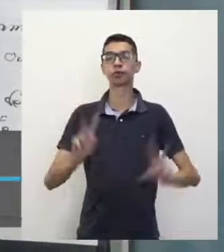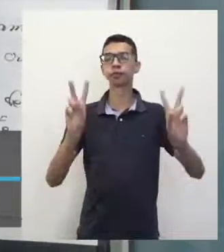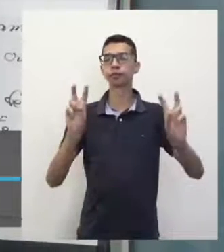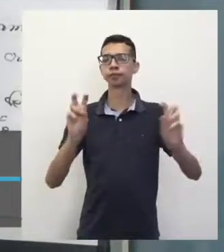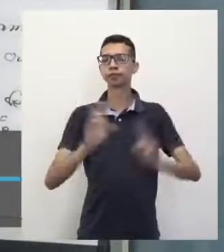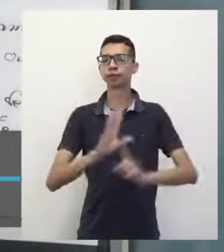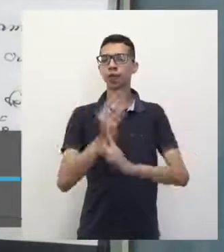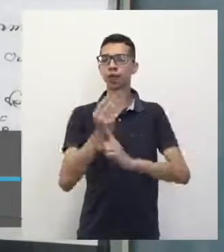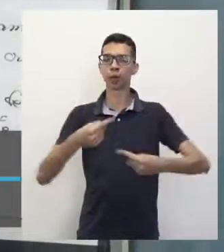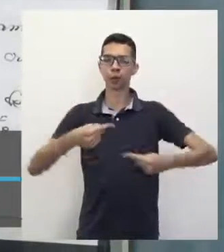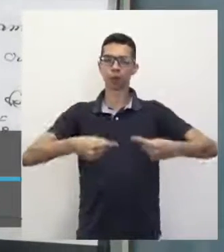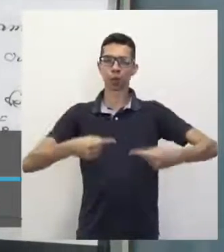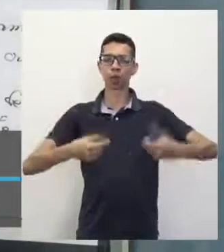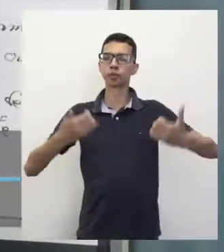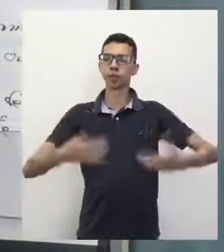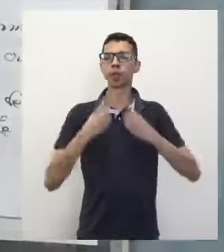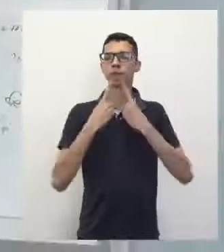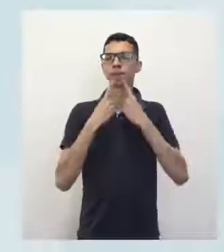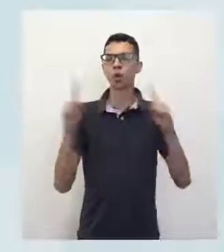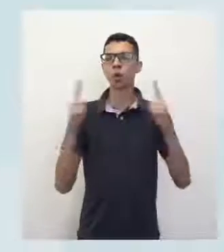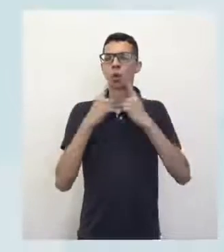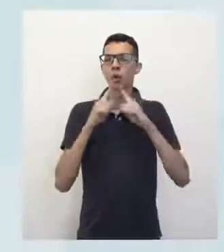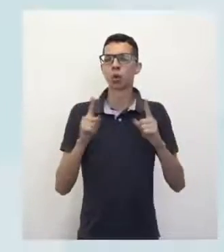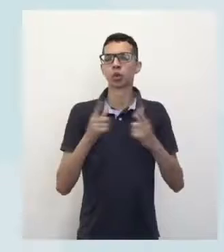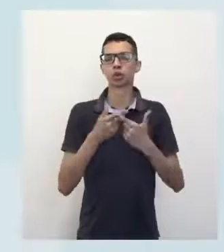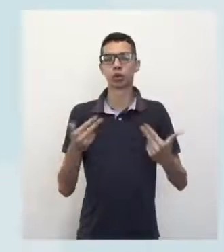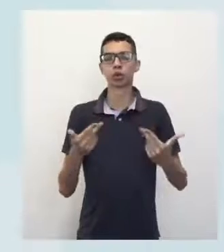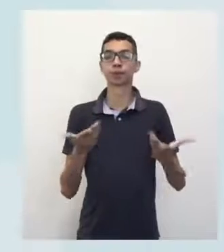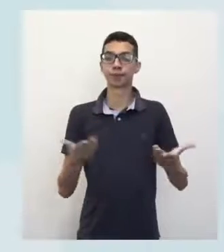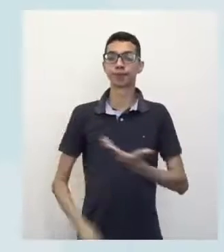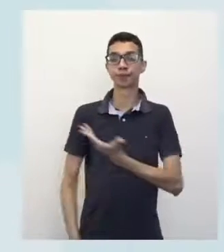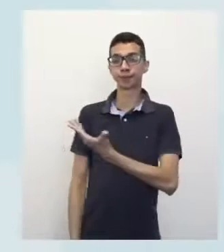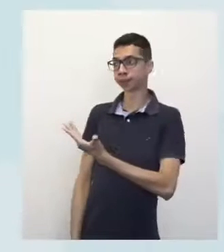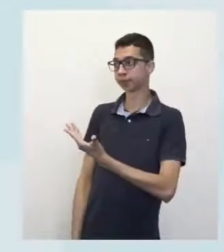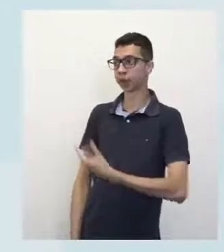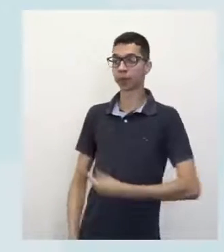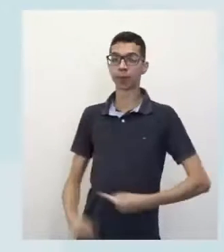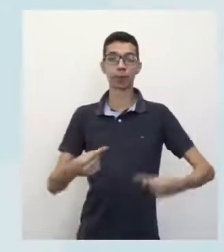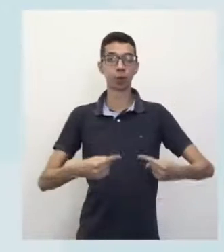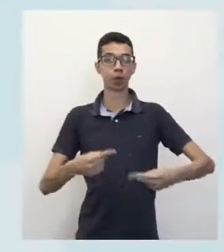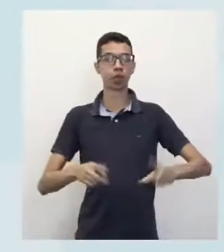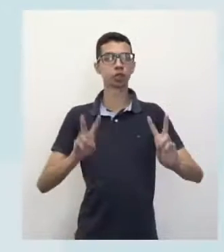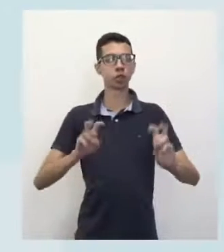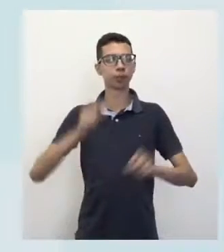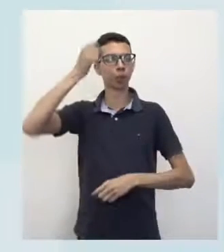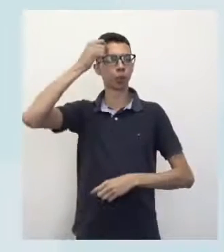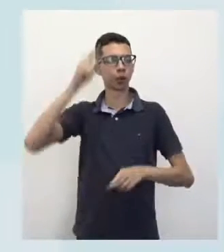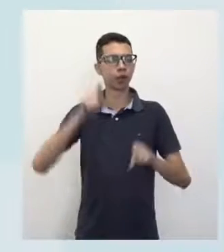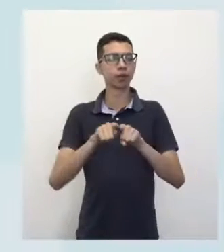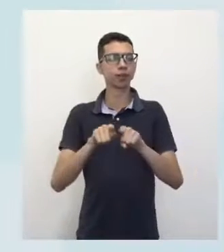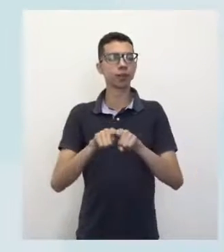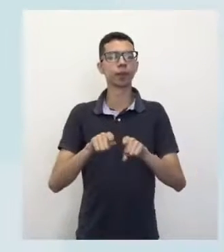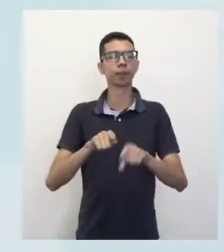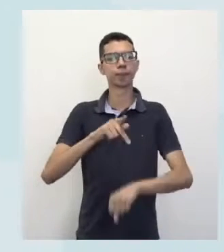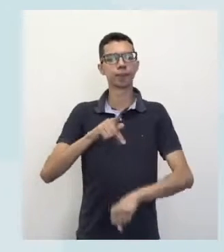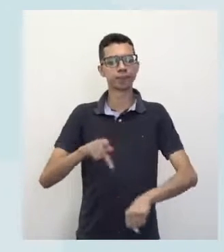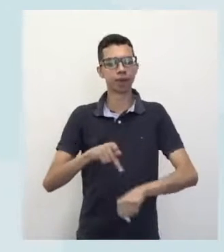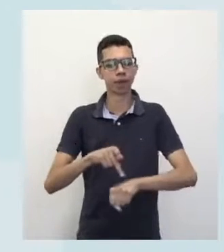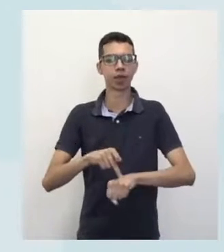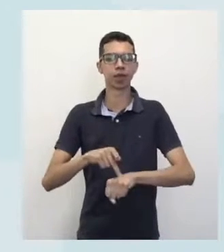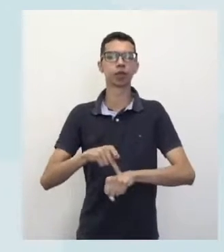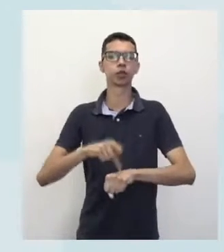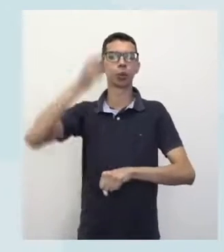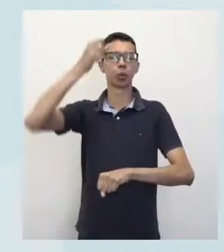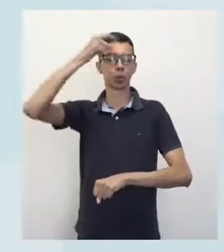gente fala do protesto, enfim. Então, o viés político está ligado às influências culturais e estéticas de outros países e culturas, na